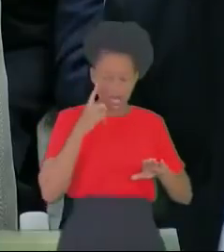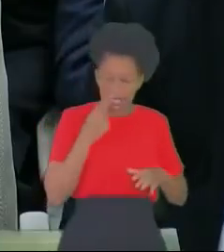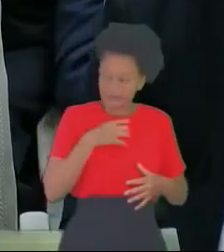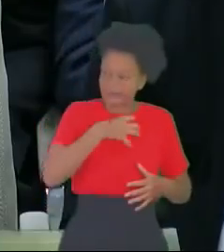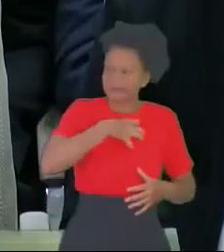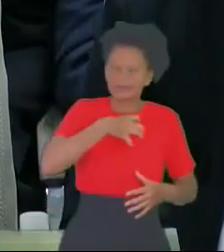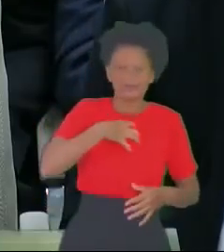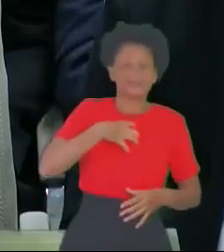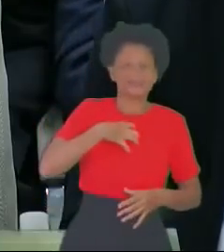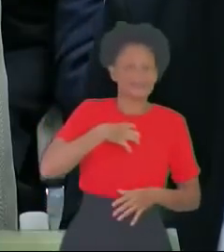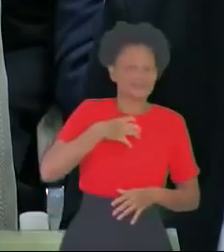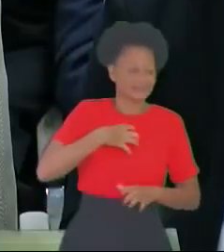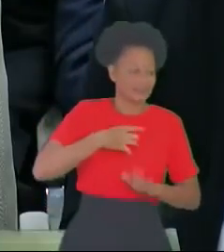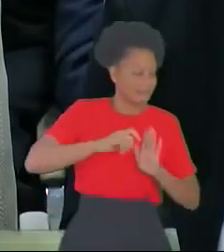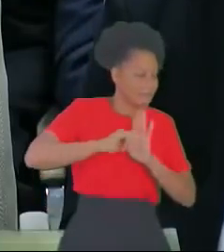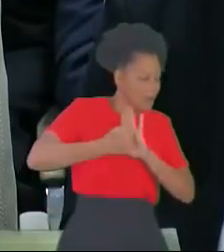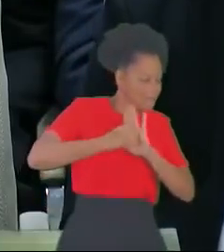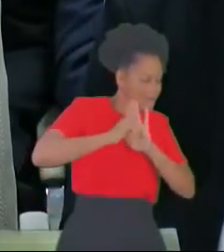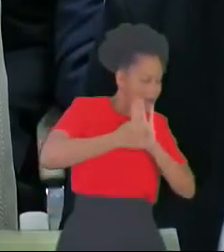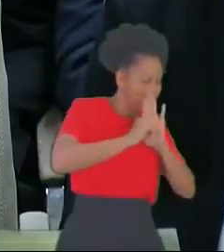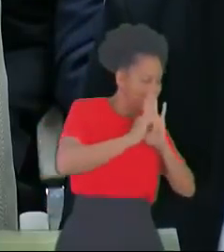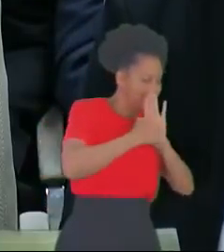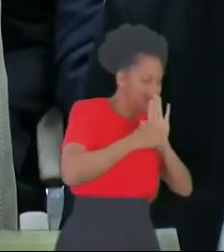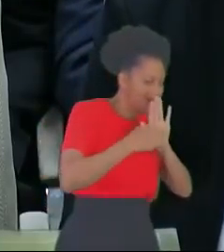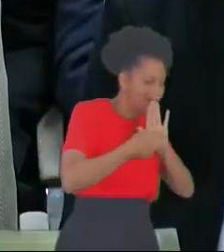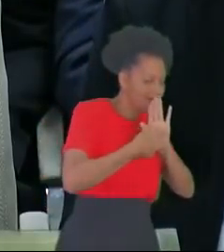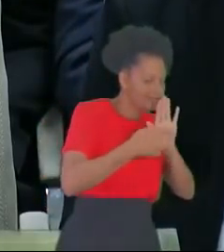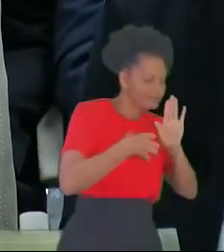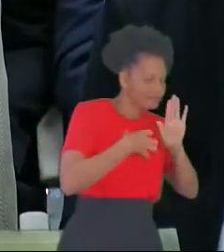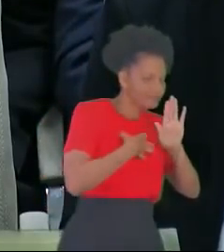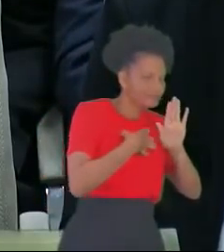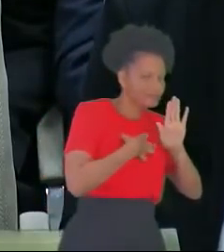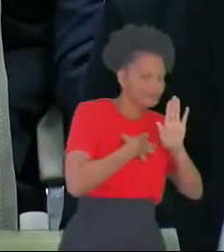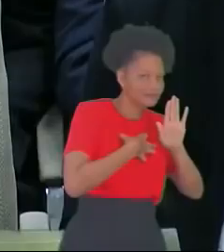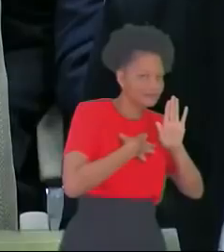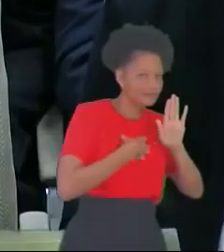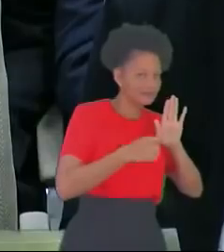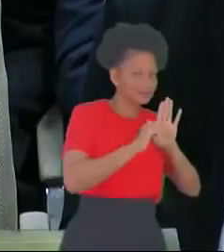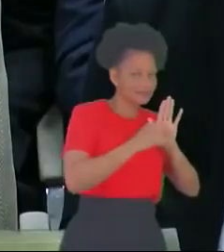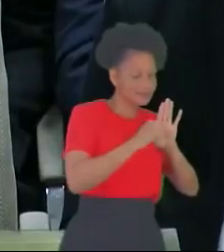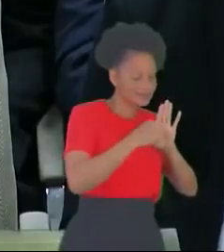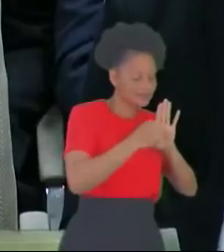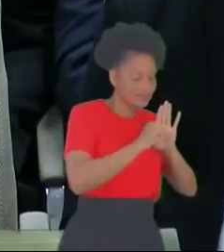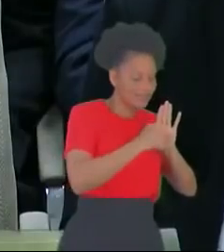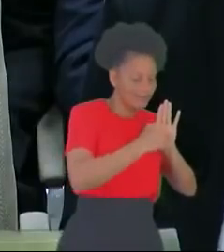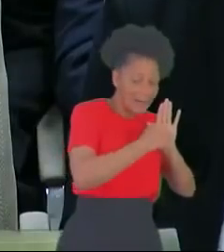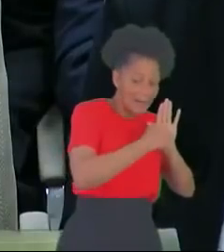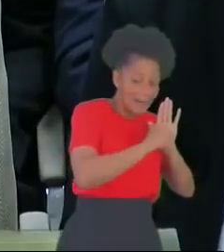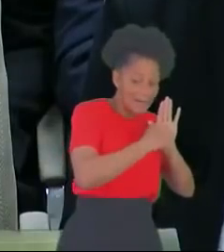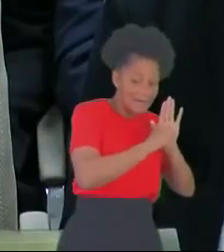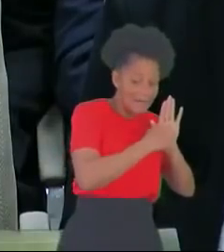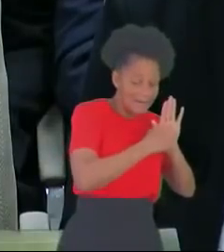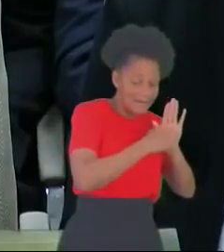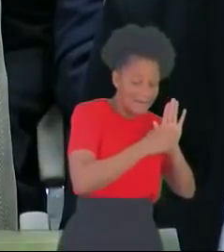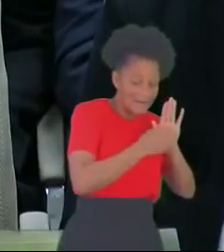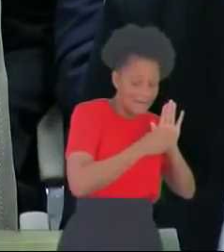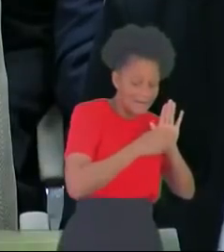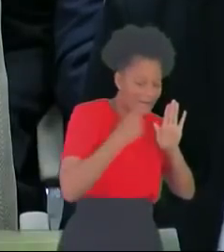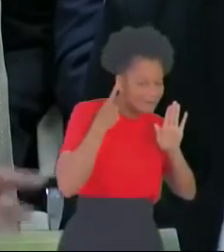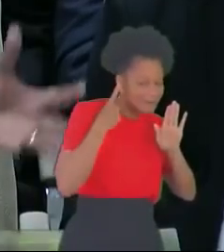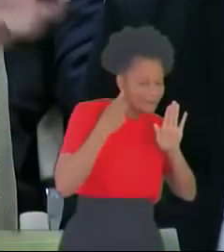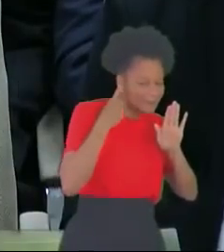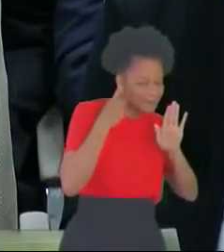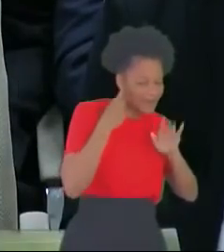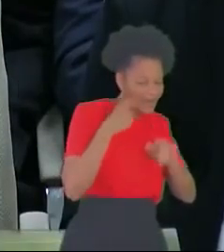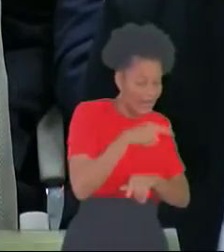sente a mão dele mexendo na porta, mexendo na fechadura, aí a Bíblia diz que o